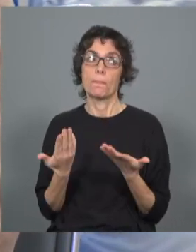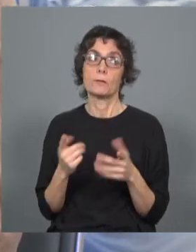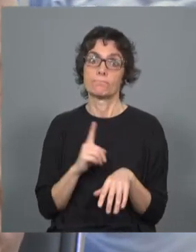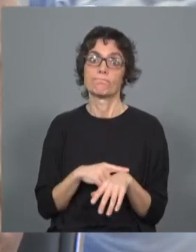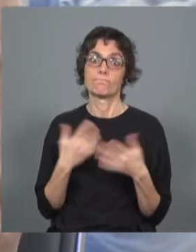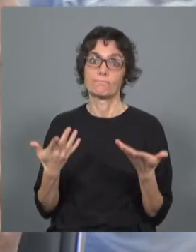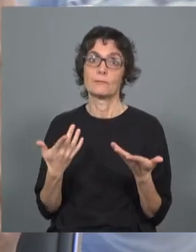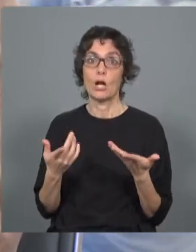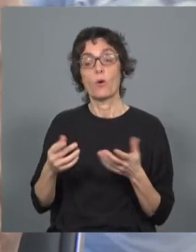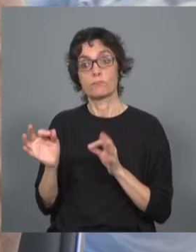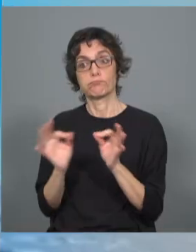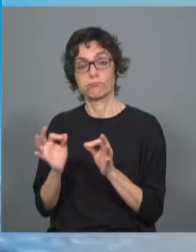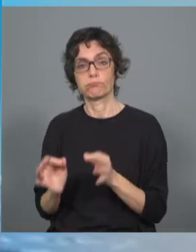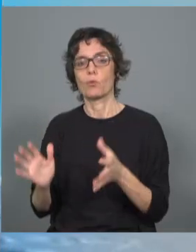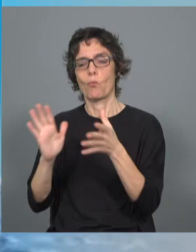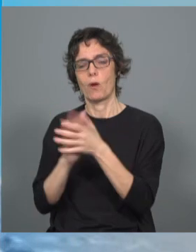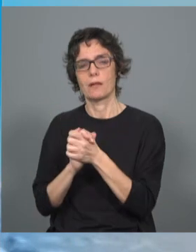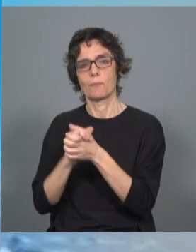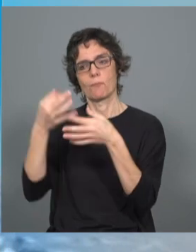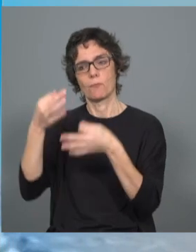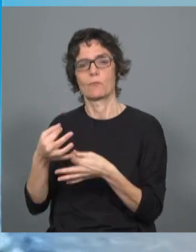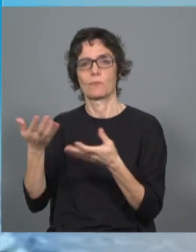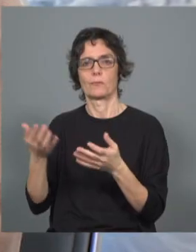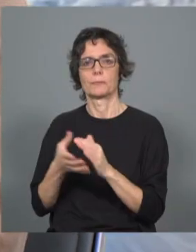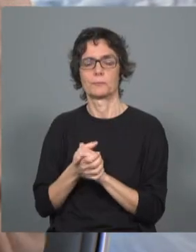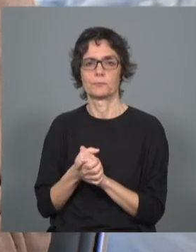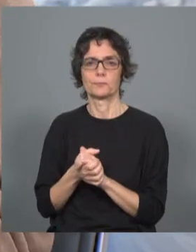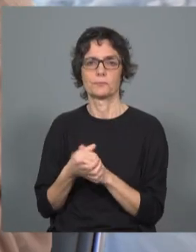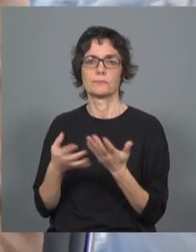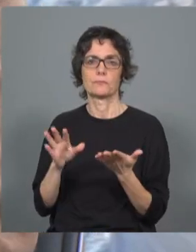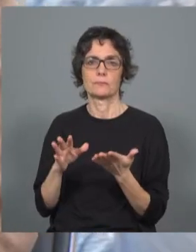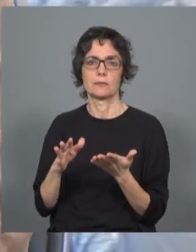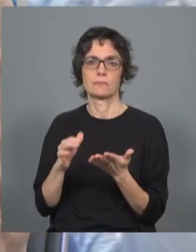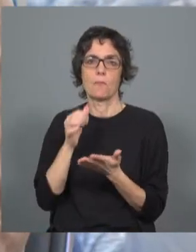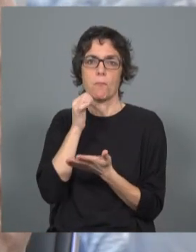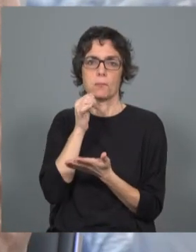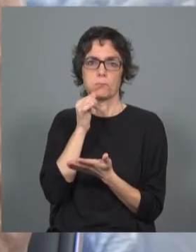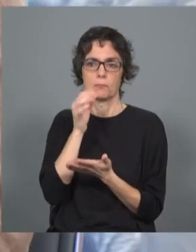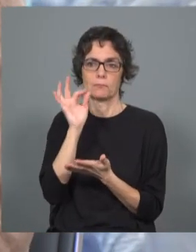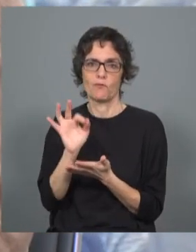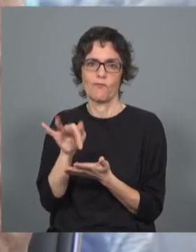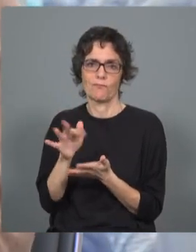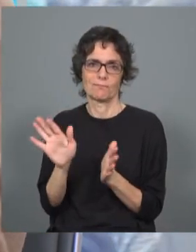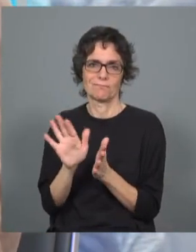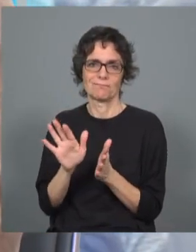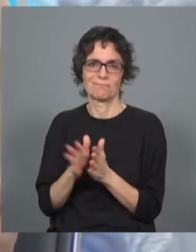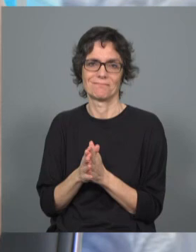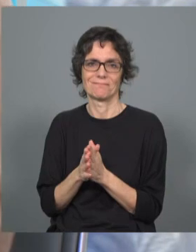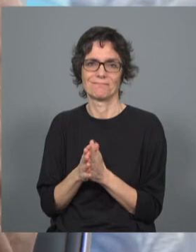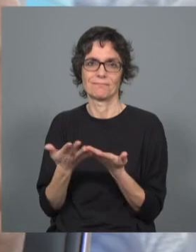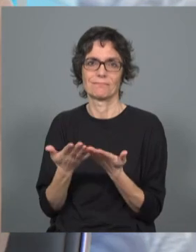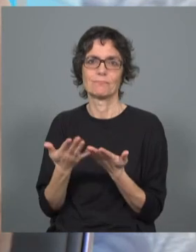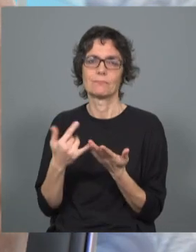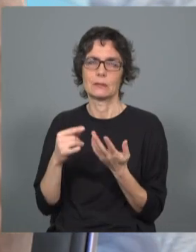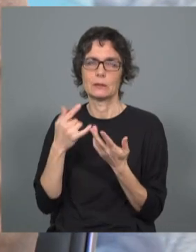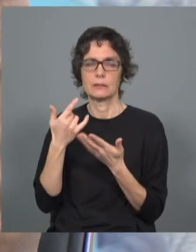o casamento, a celebração do casamento. Mas enfim, mas esse ainda não chegou a bom termo. E pronto, e o discernimento tem